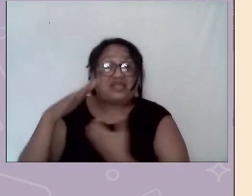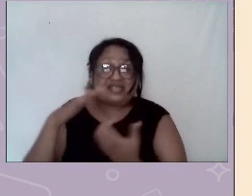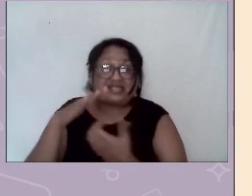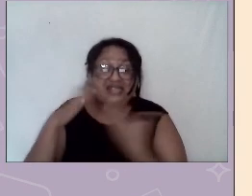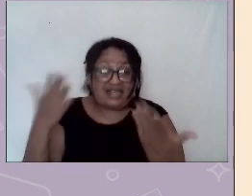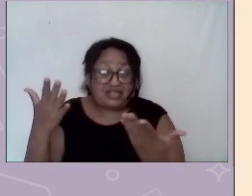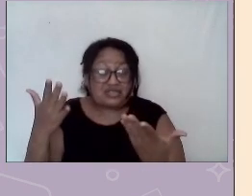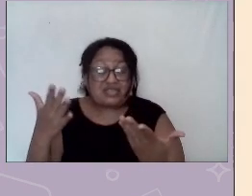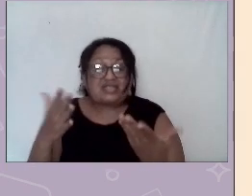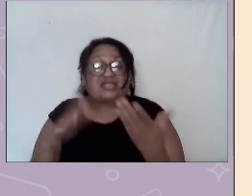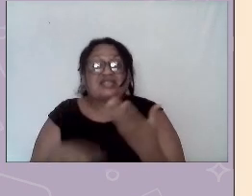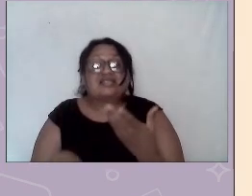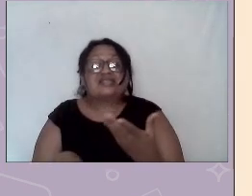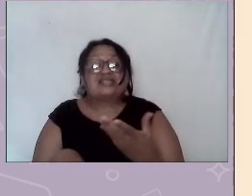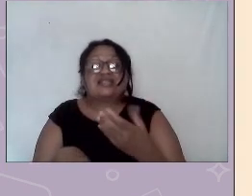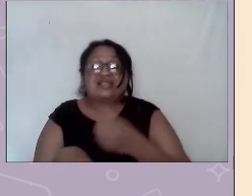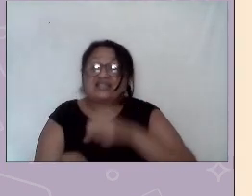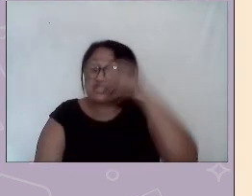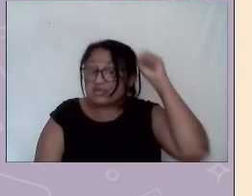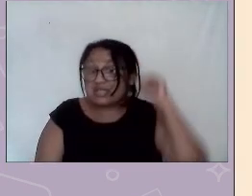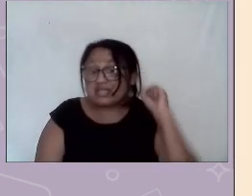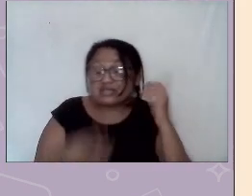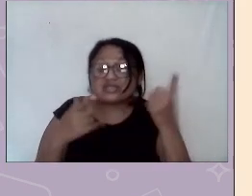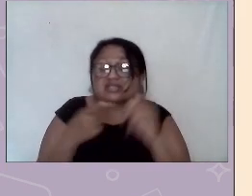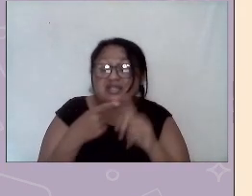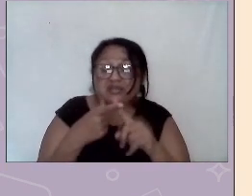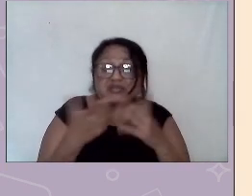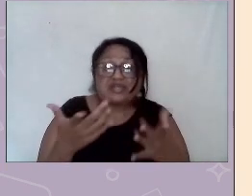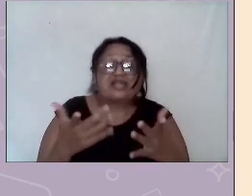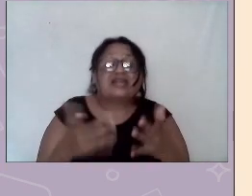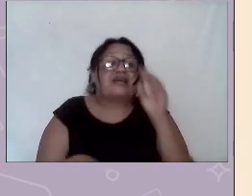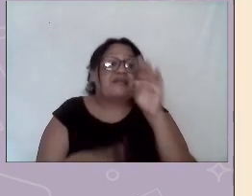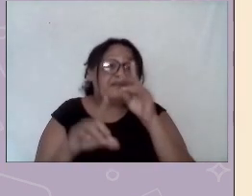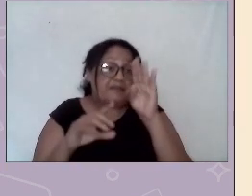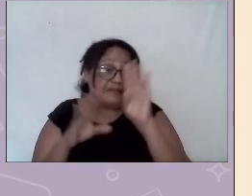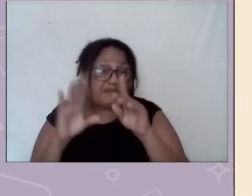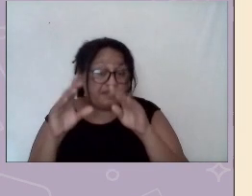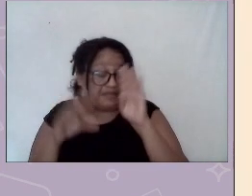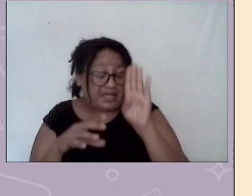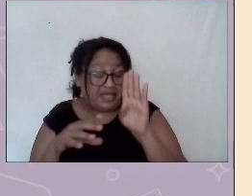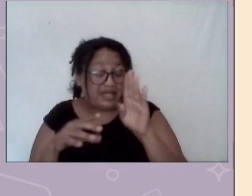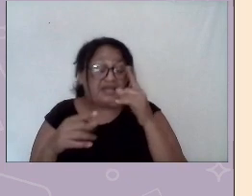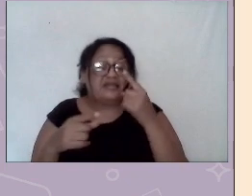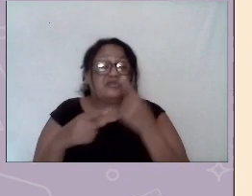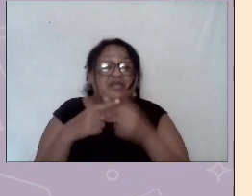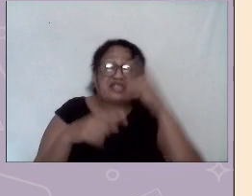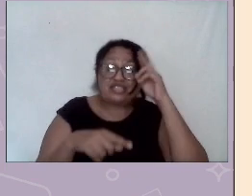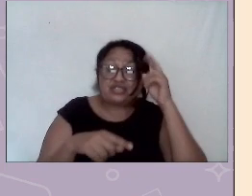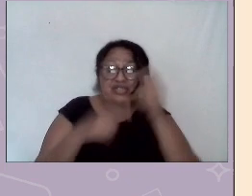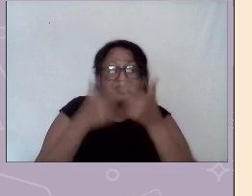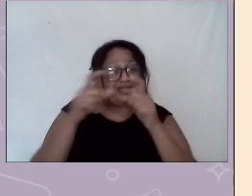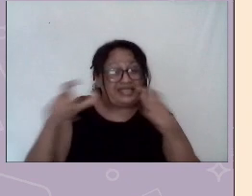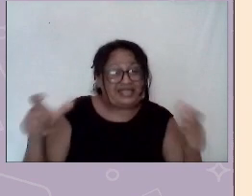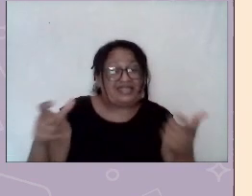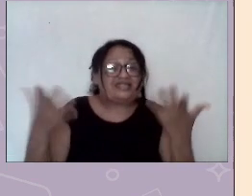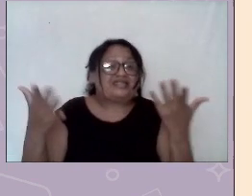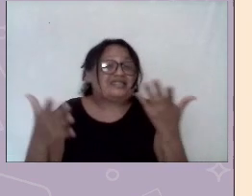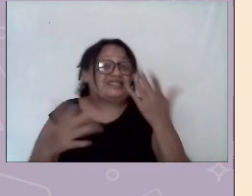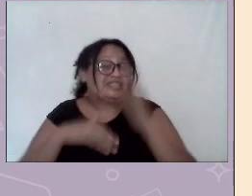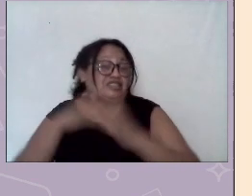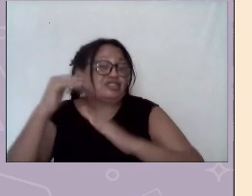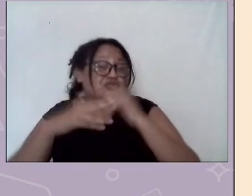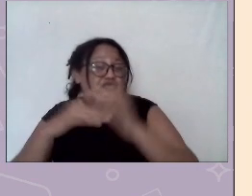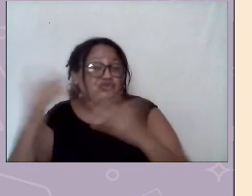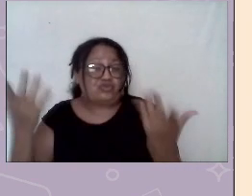a letra D também através da história de grandes nações de grandes eventos da história da humanidade não a história não é